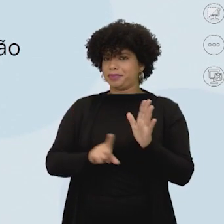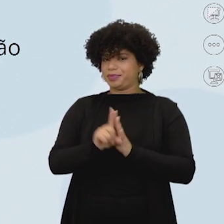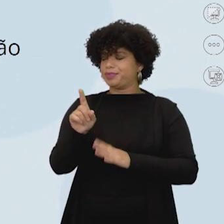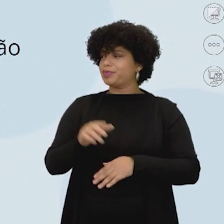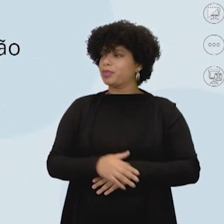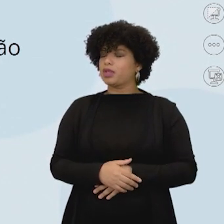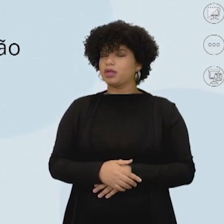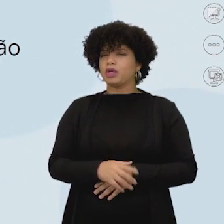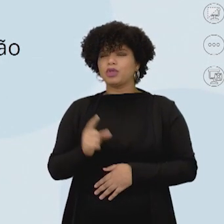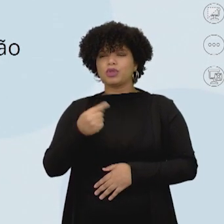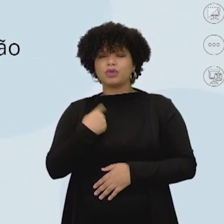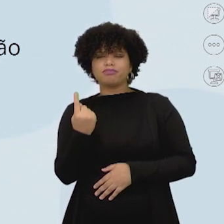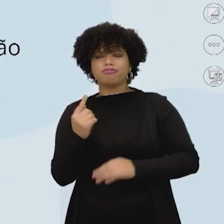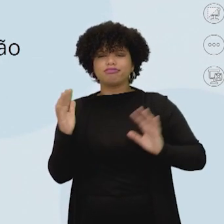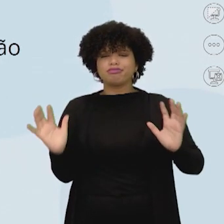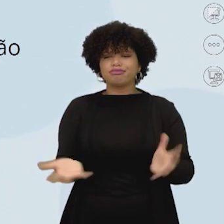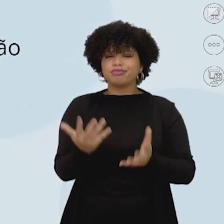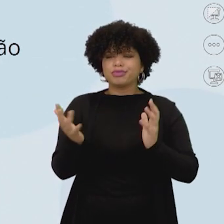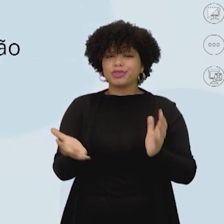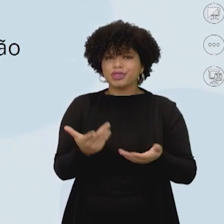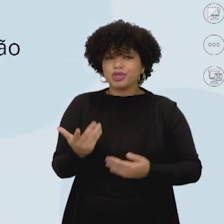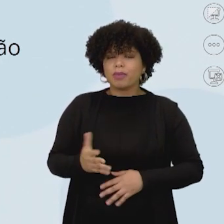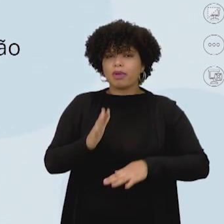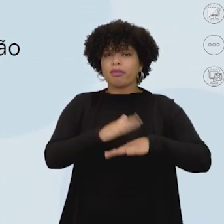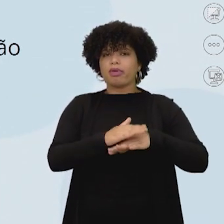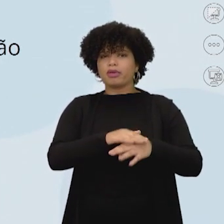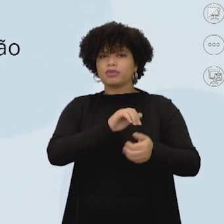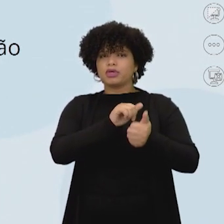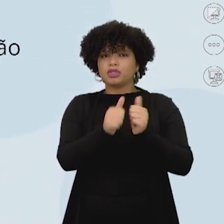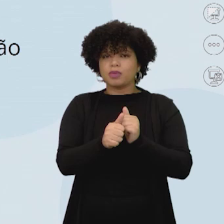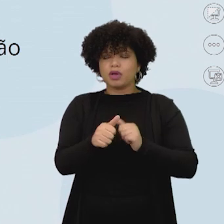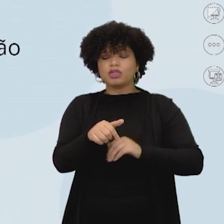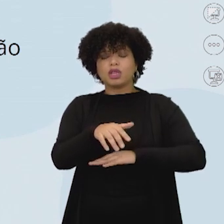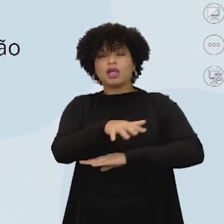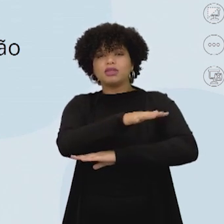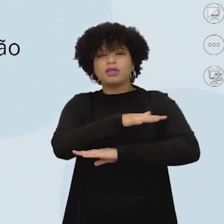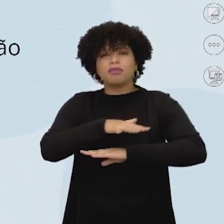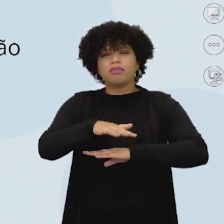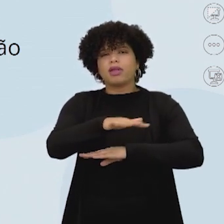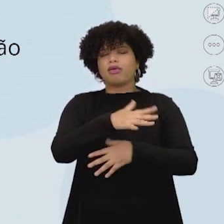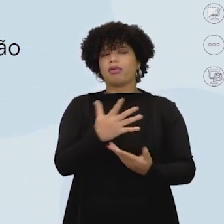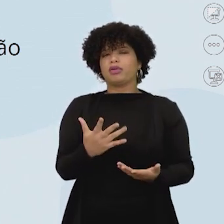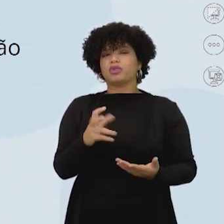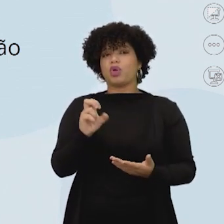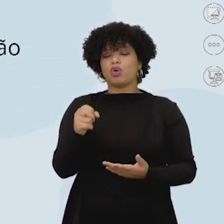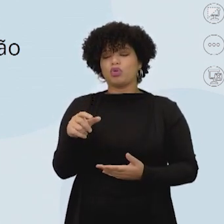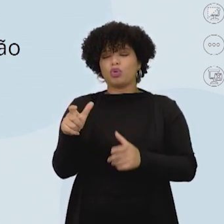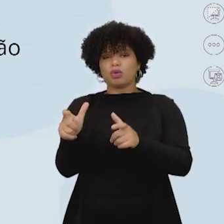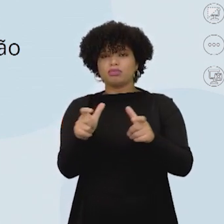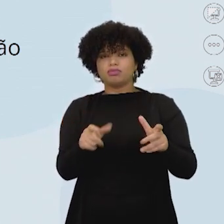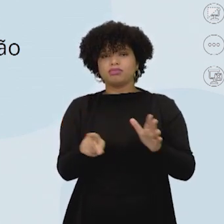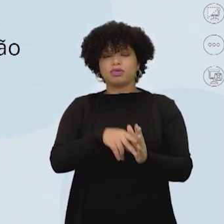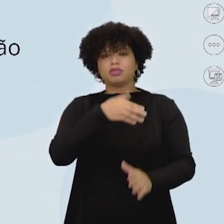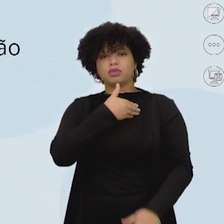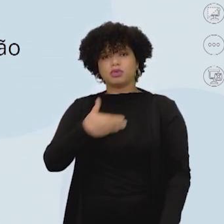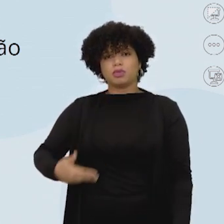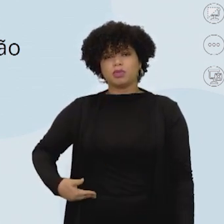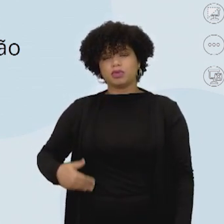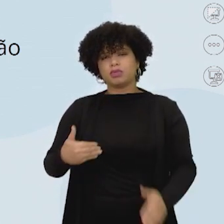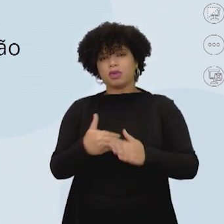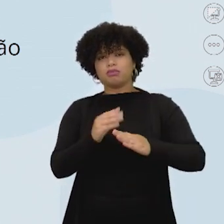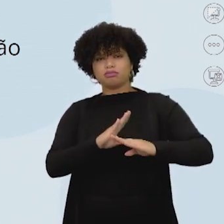das modalidades esportivas que estudamos nas praças esportivas ou nos espaços públicos disponíveis no